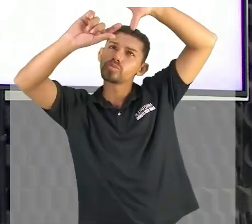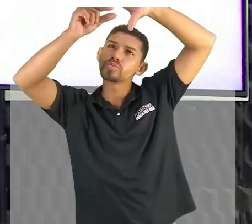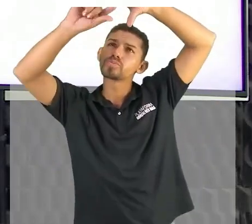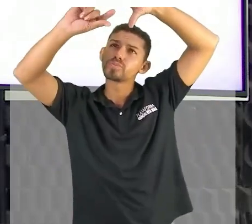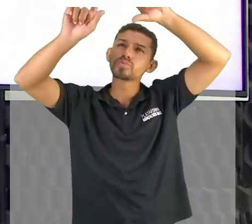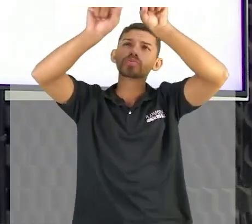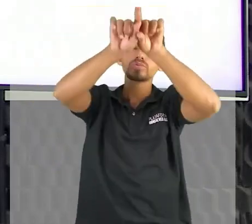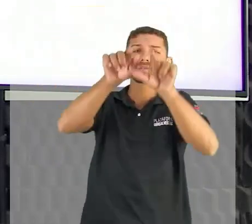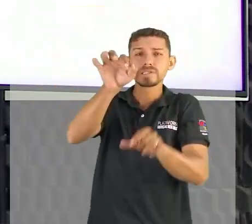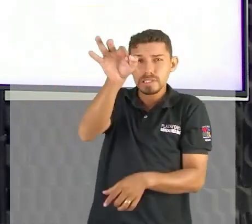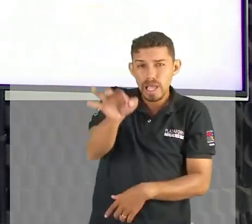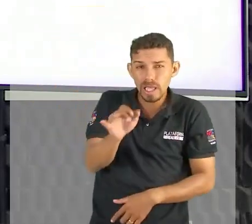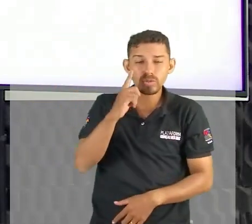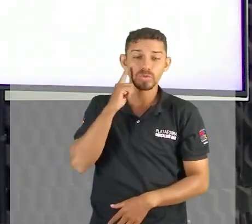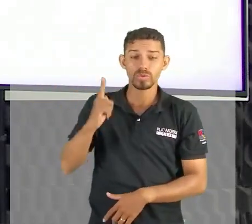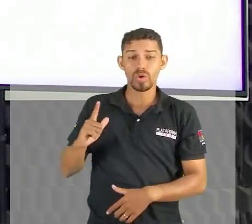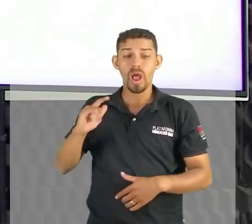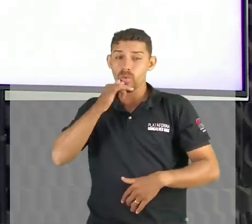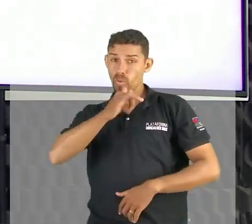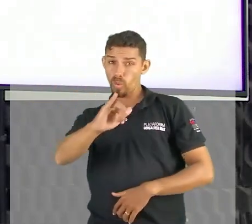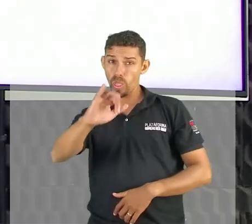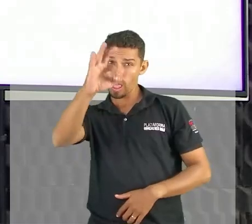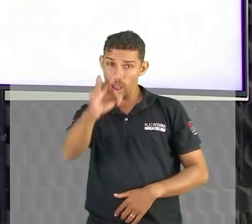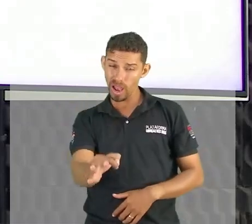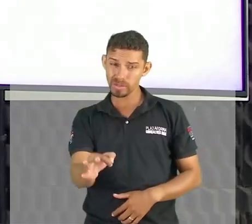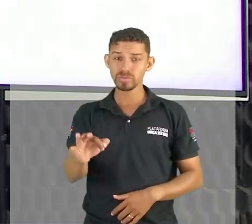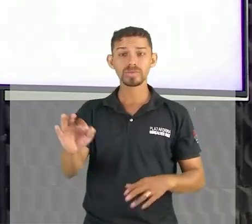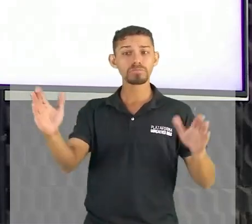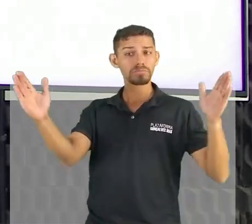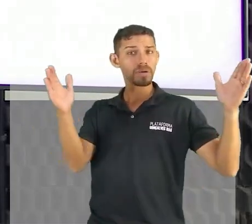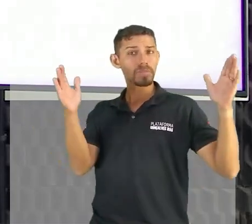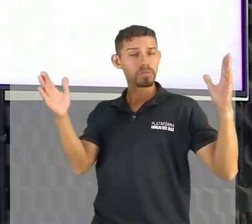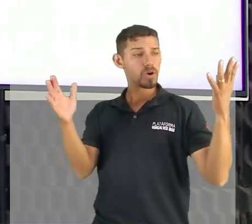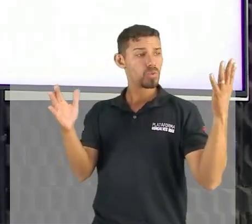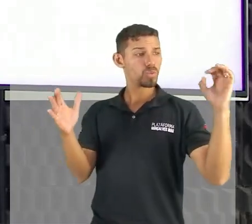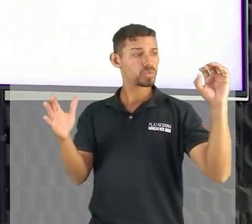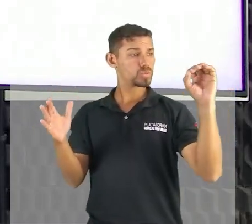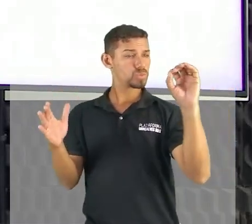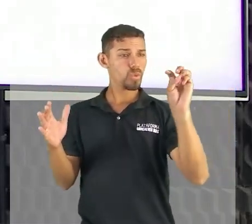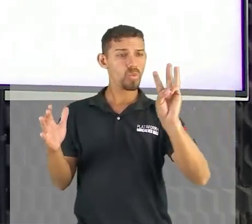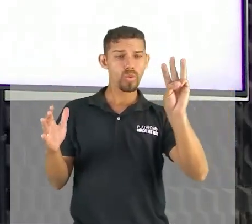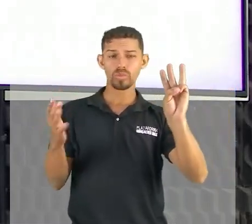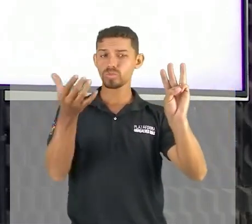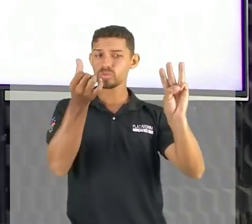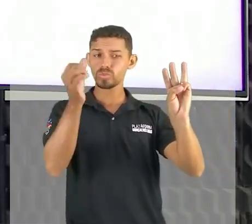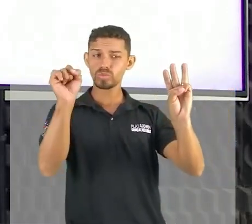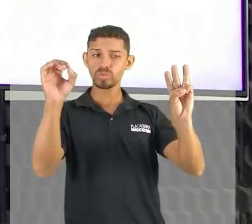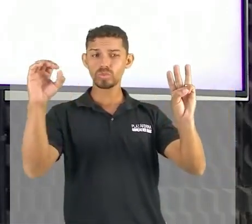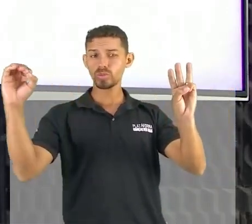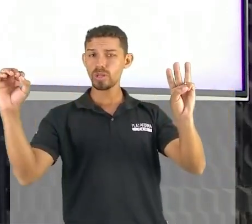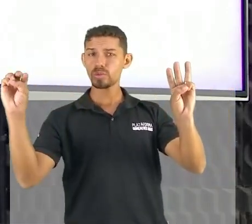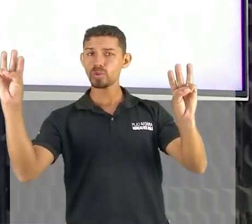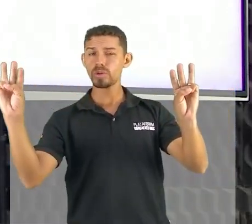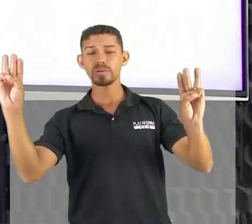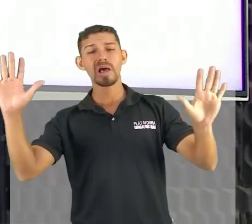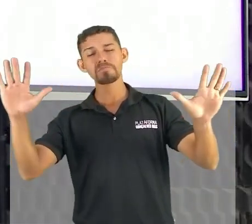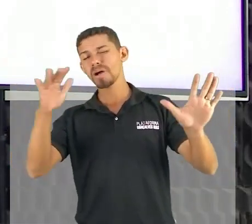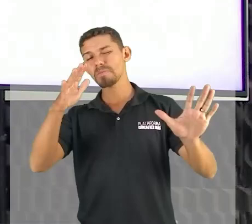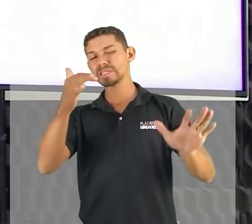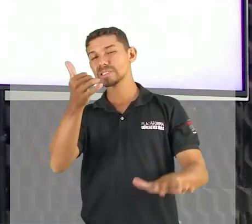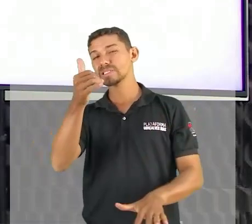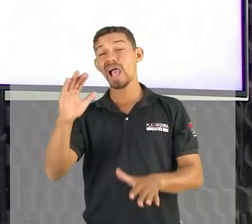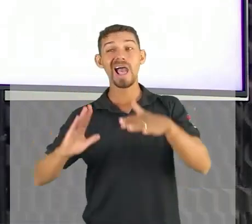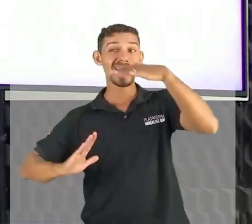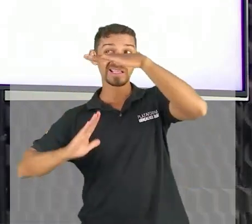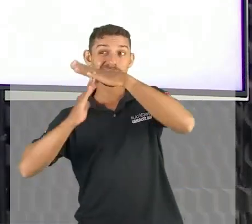a corrente elétrica previstos previstas com uma margem de tolerância próxima de 10% pode